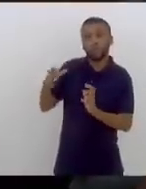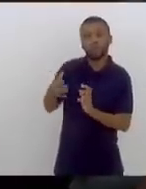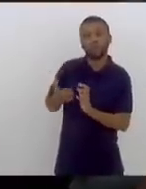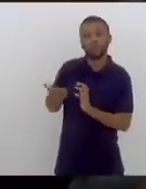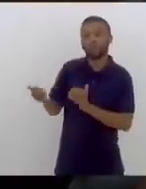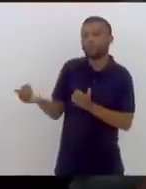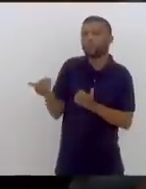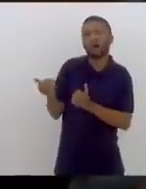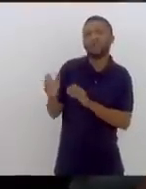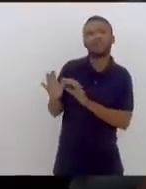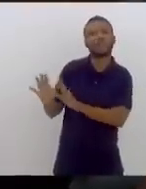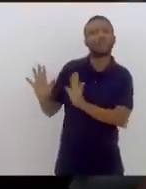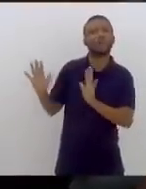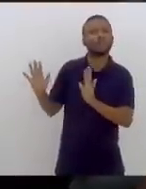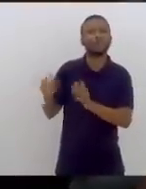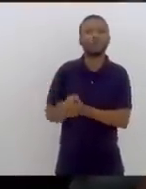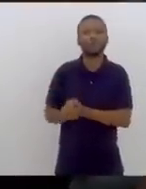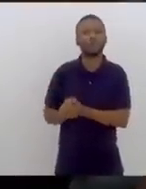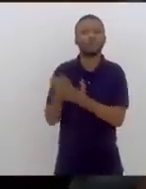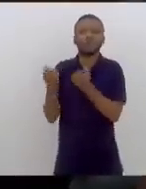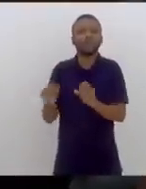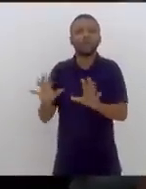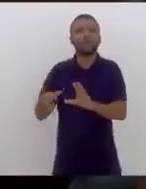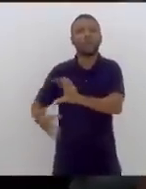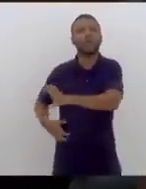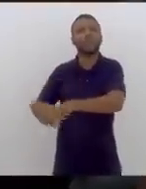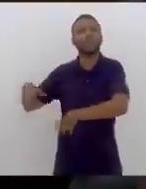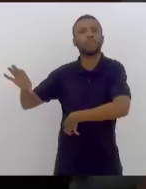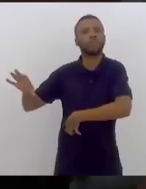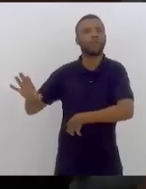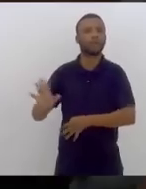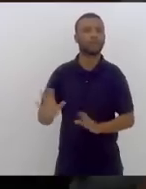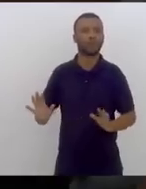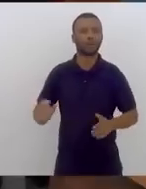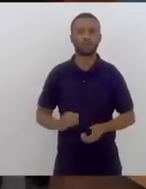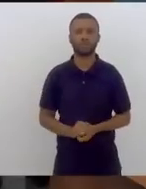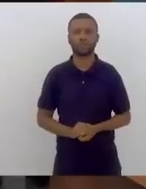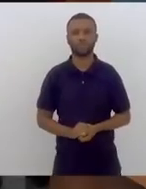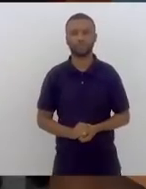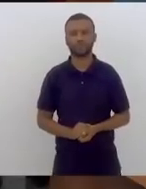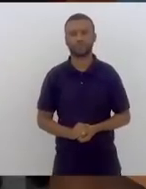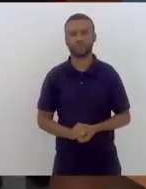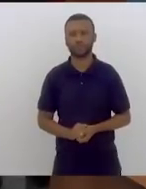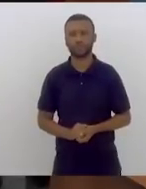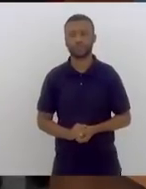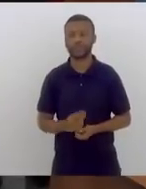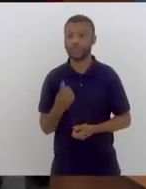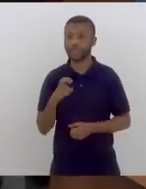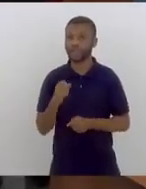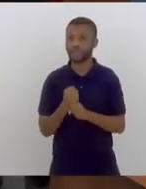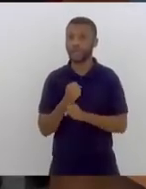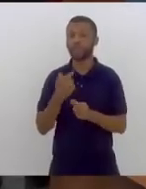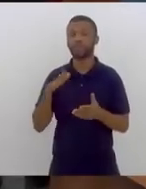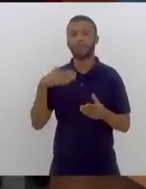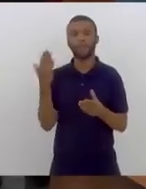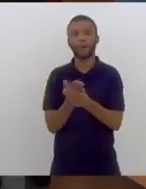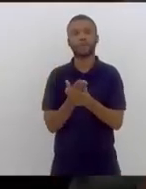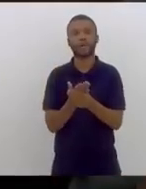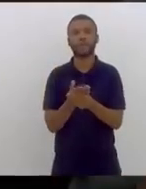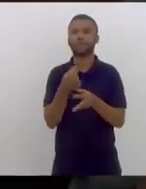jovem e não botou não não transplantou o fígado mas foram 15 anos de processo judicial